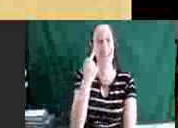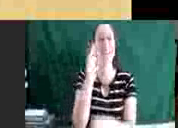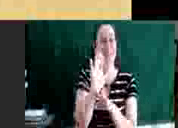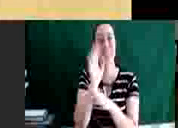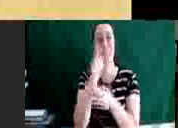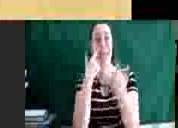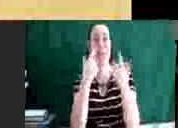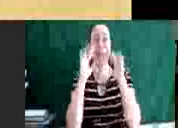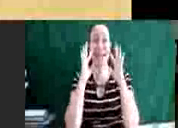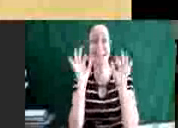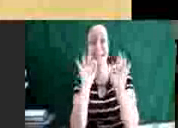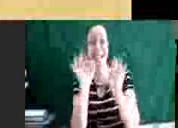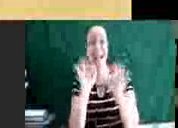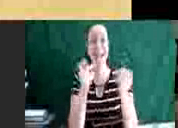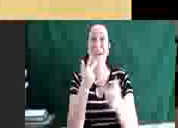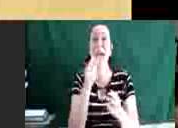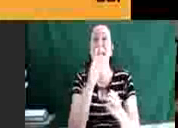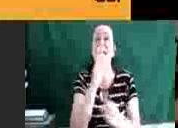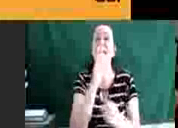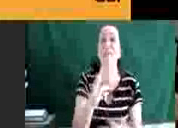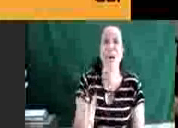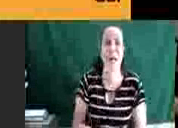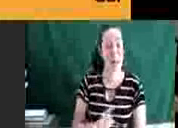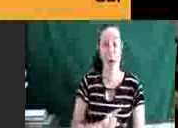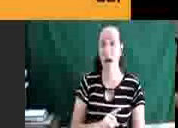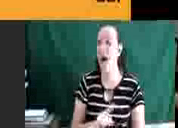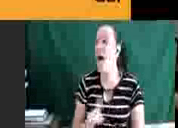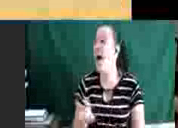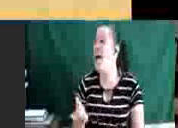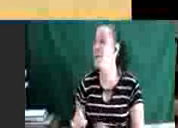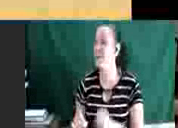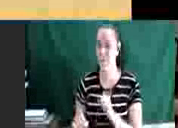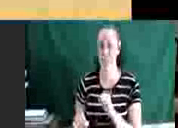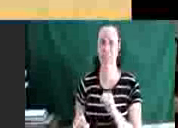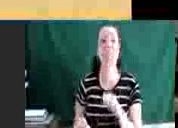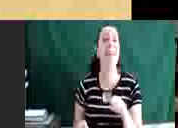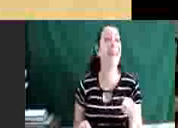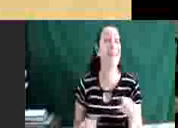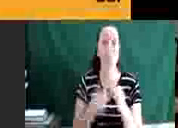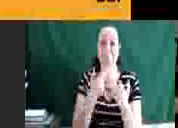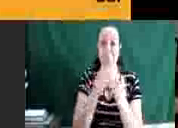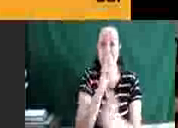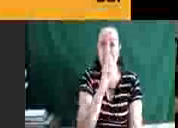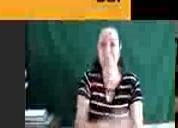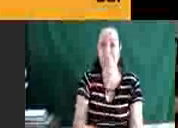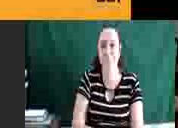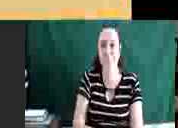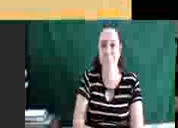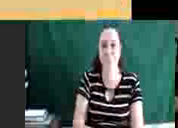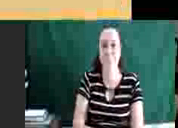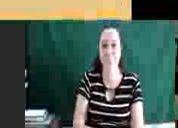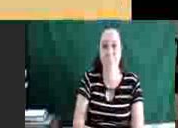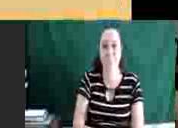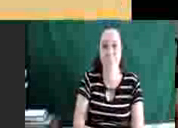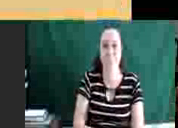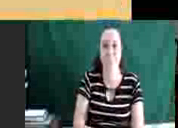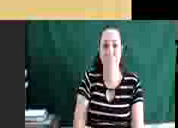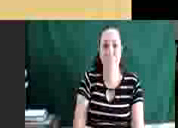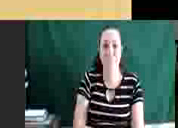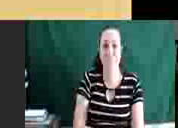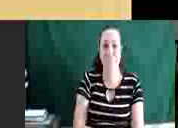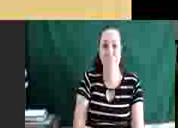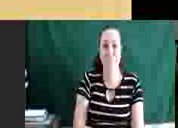de protocolo. Aí depois esses últimos três aqui é a computação forense. Esse aqui é do professor Ricardo Kleber, do Instituto Federal